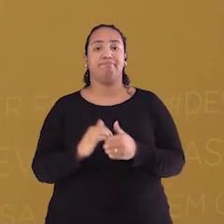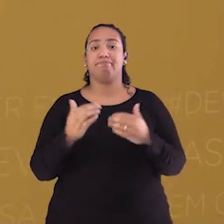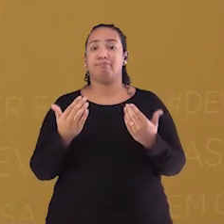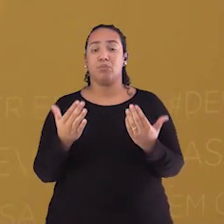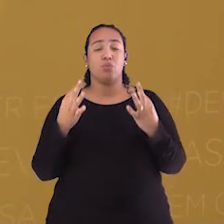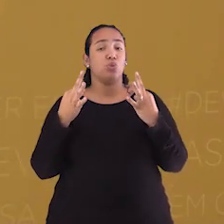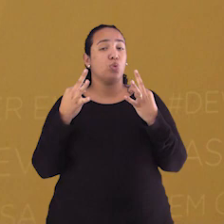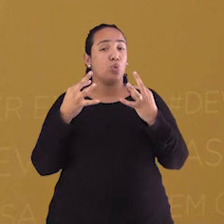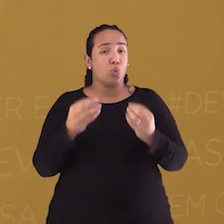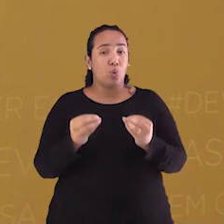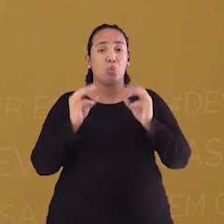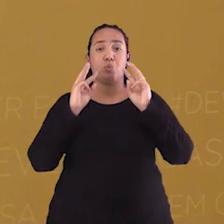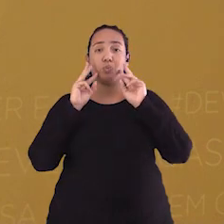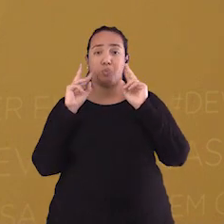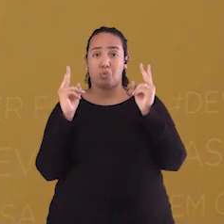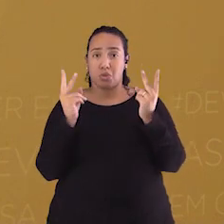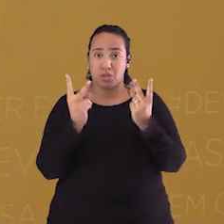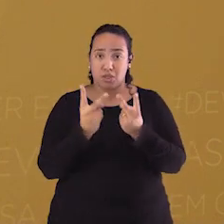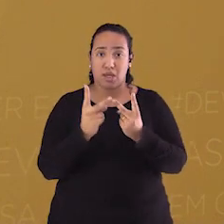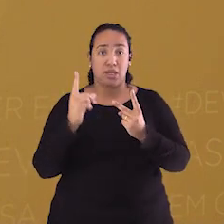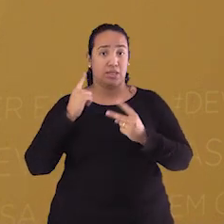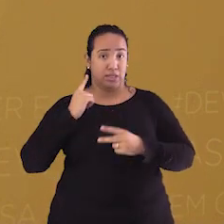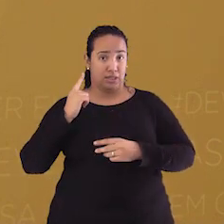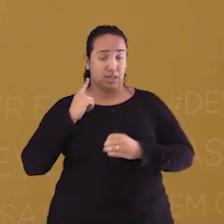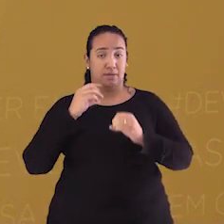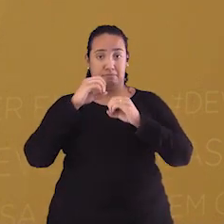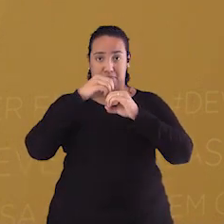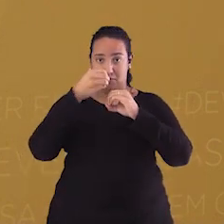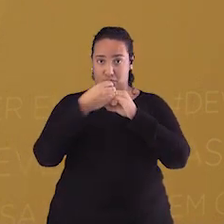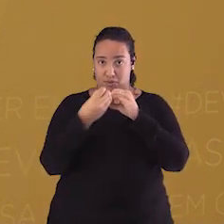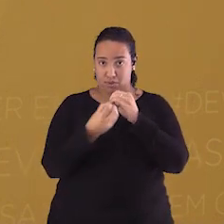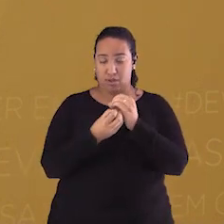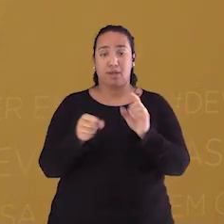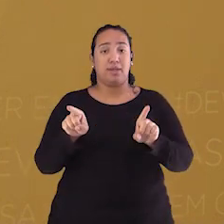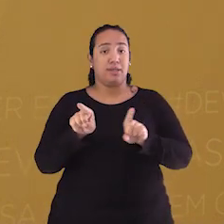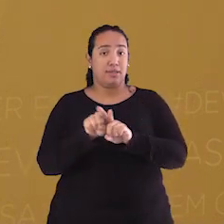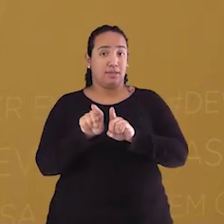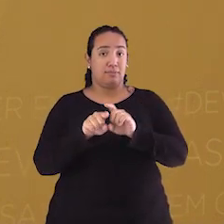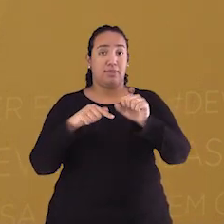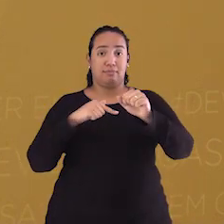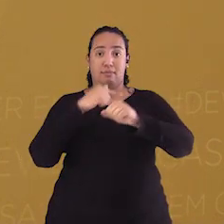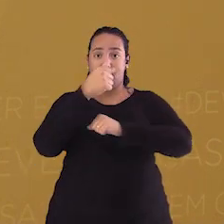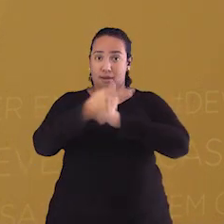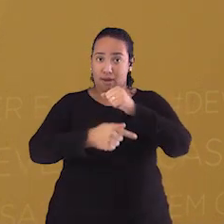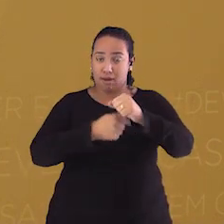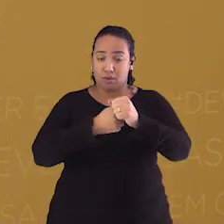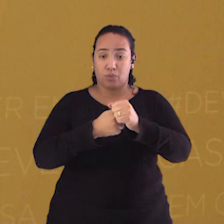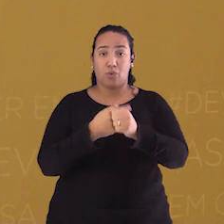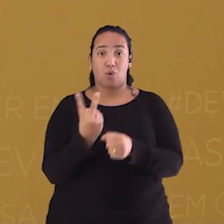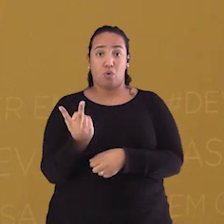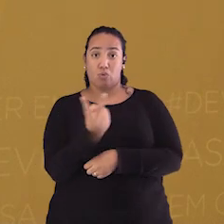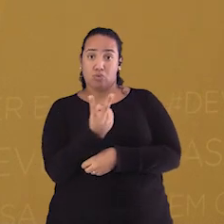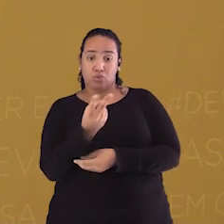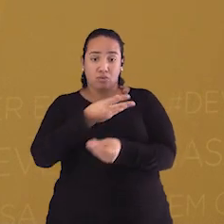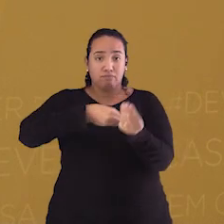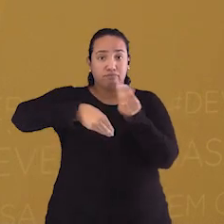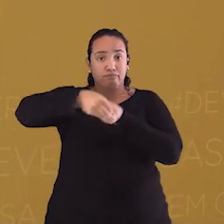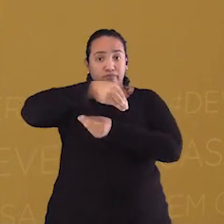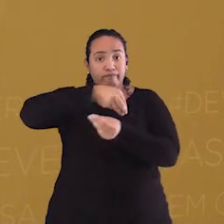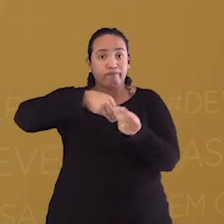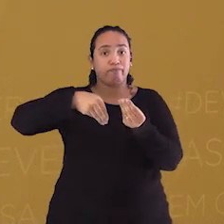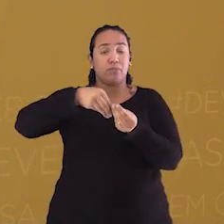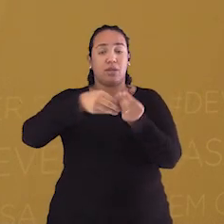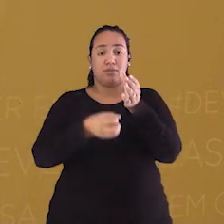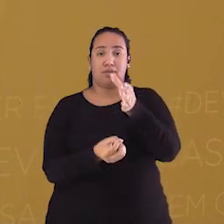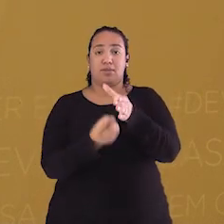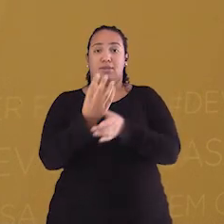formada por partículas menores, que são os átomos e as moléculas, que interagem entre si, dando à